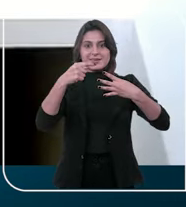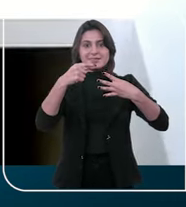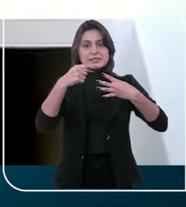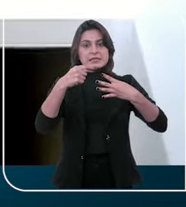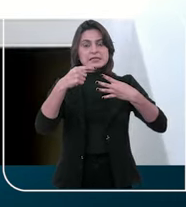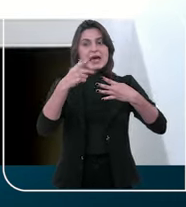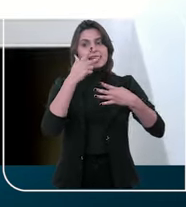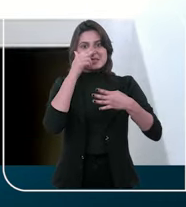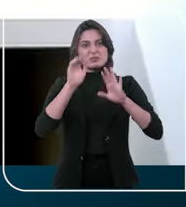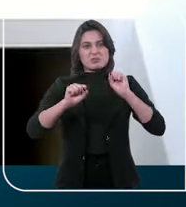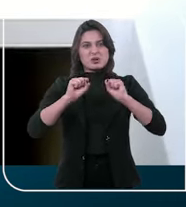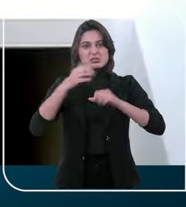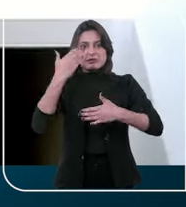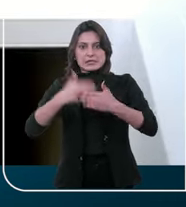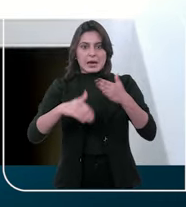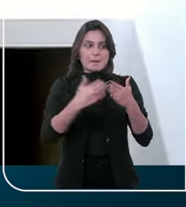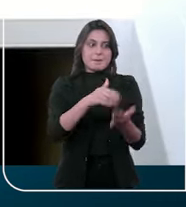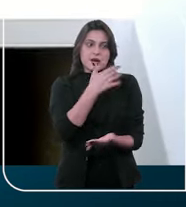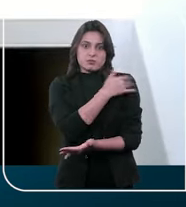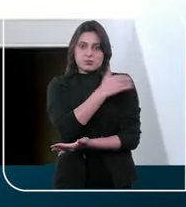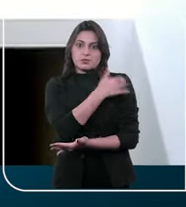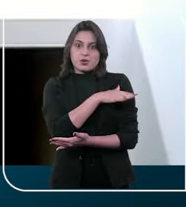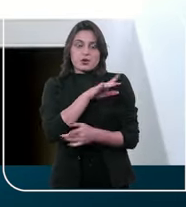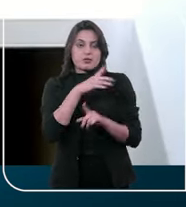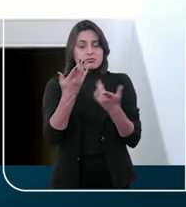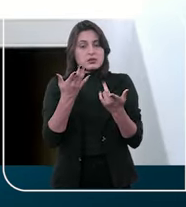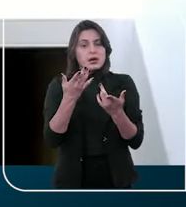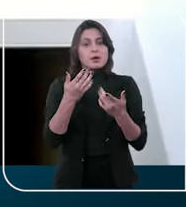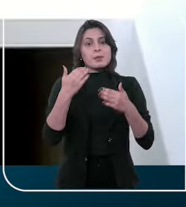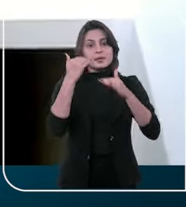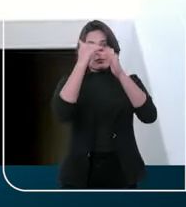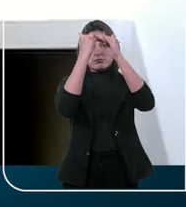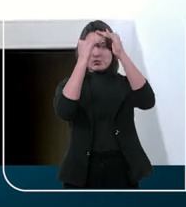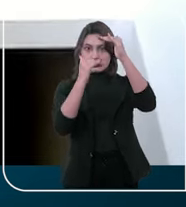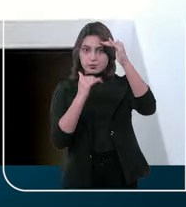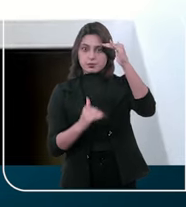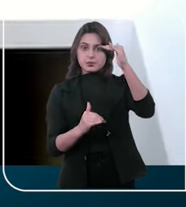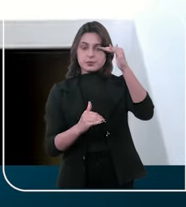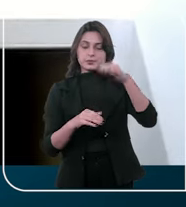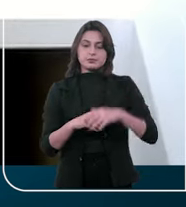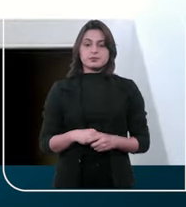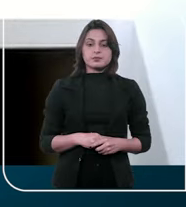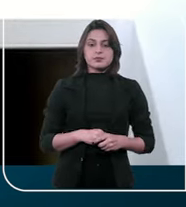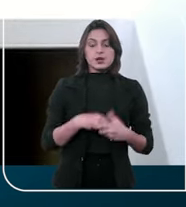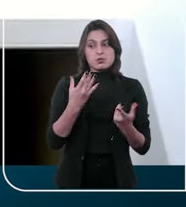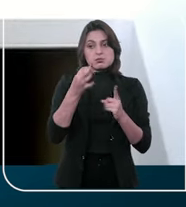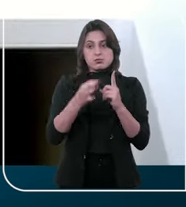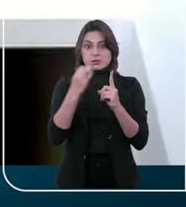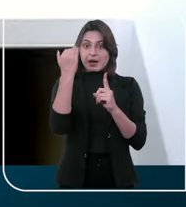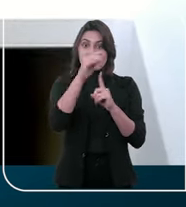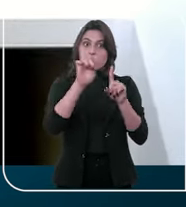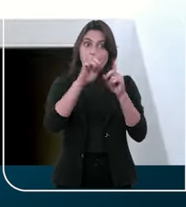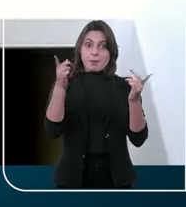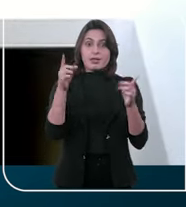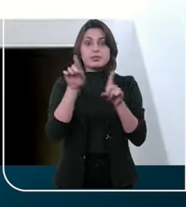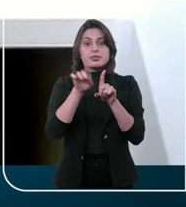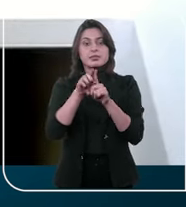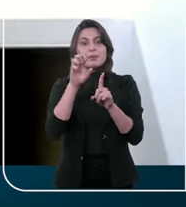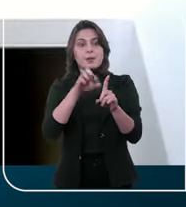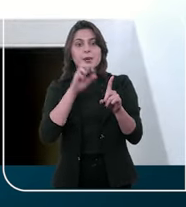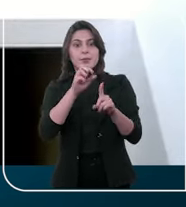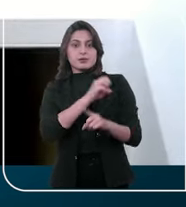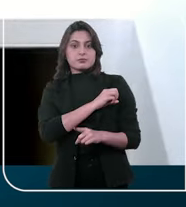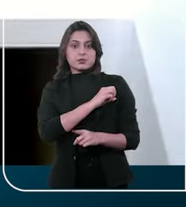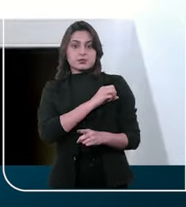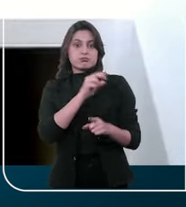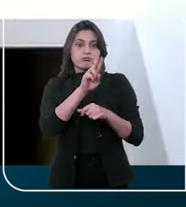não só nessa hipótese do desembargador, mas em uma hipótese também em que havia o julgamento de um promotor de justiça que atuava perante os tribunais. Portanto, para